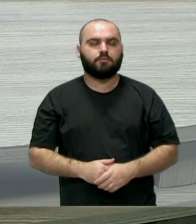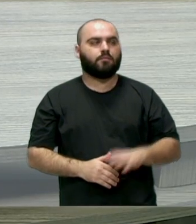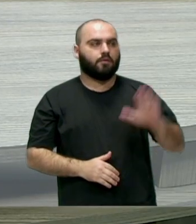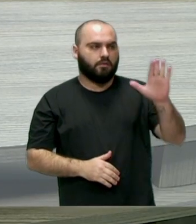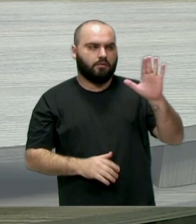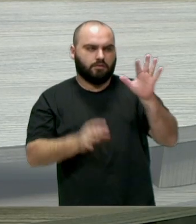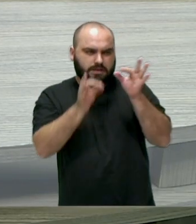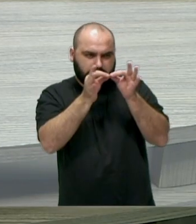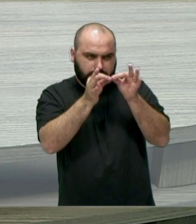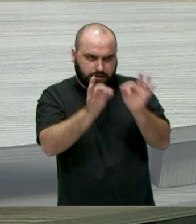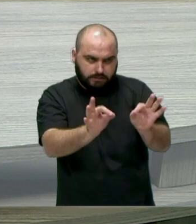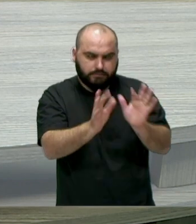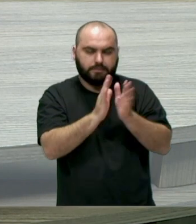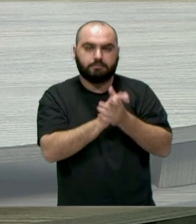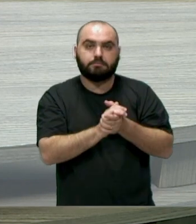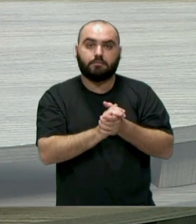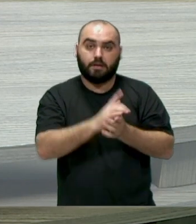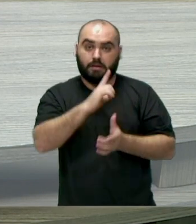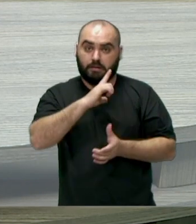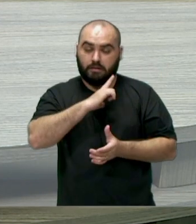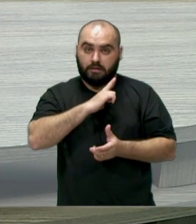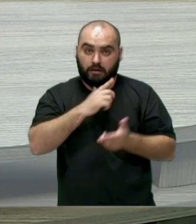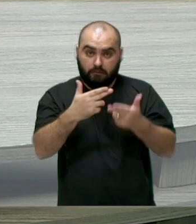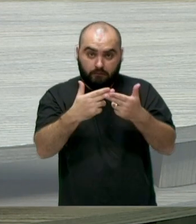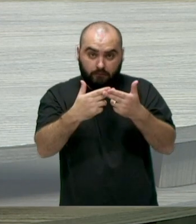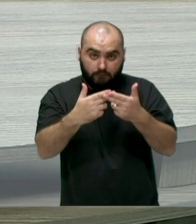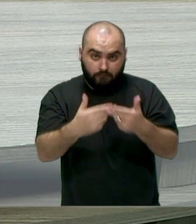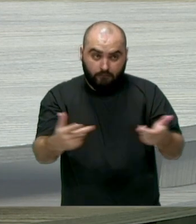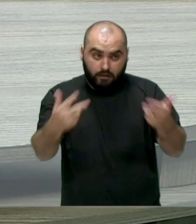Rodrigo, existem muitos